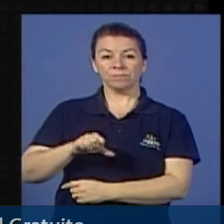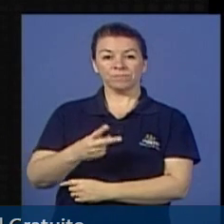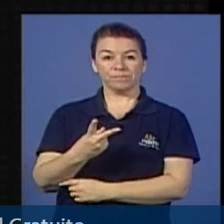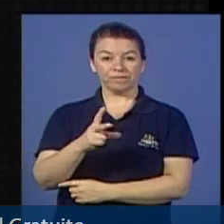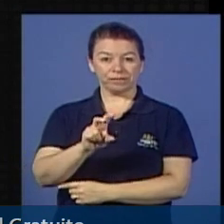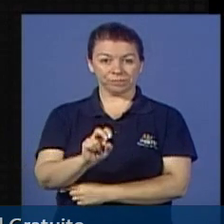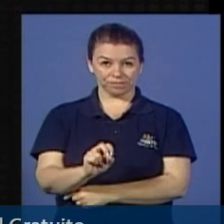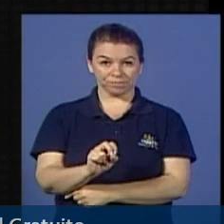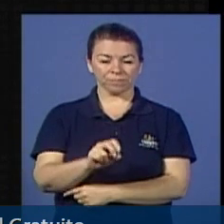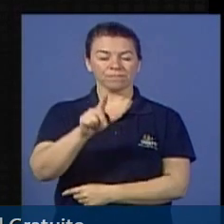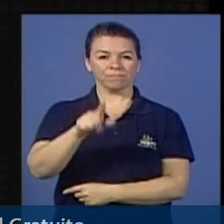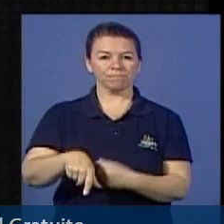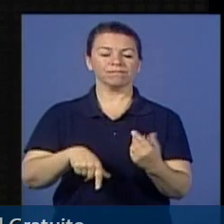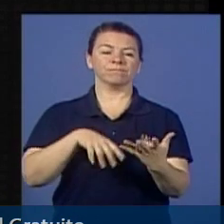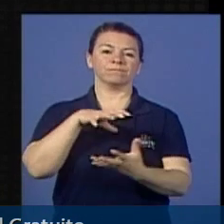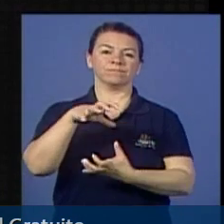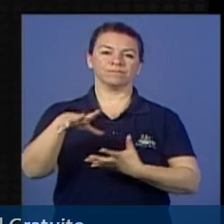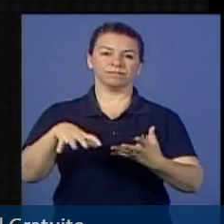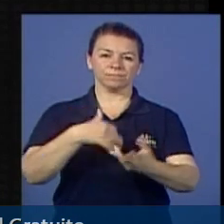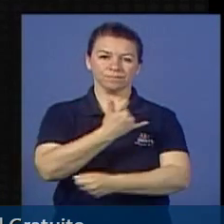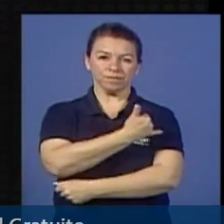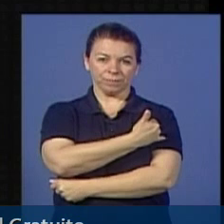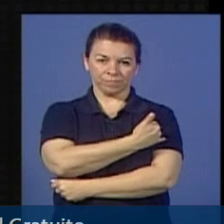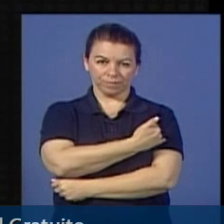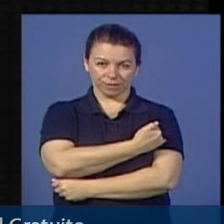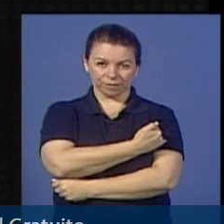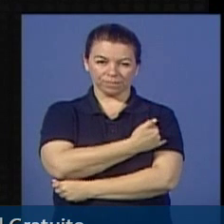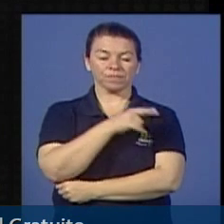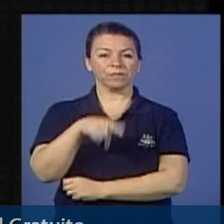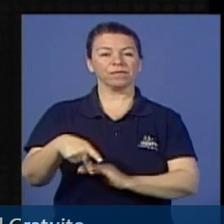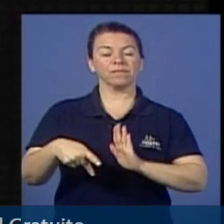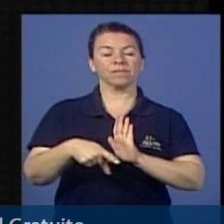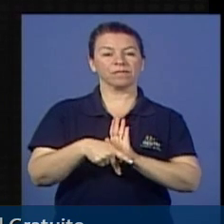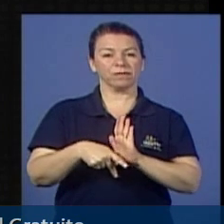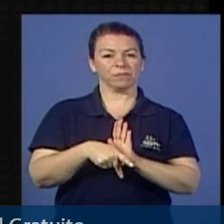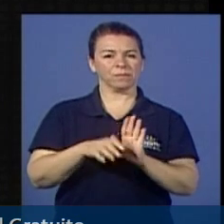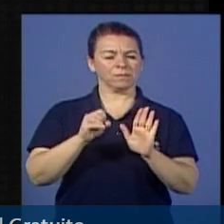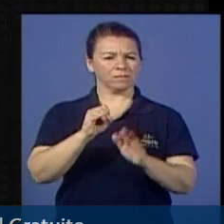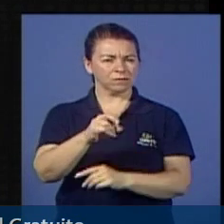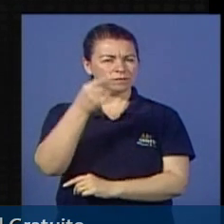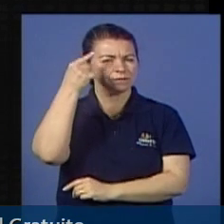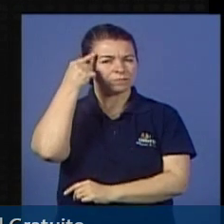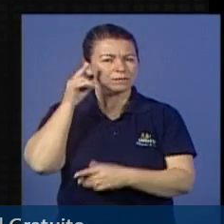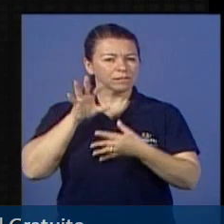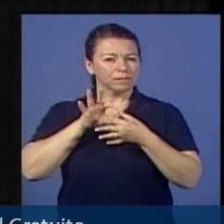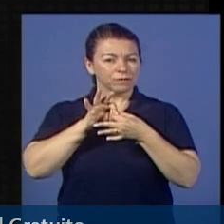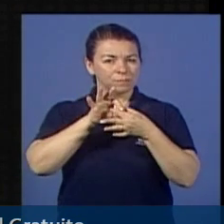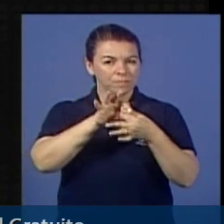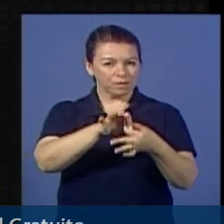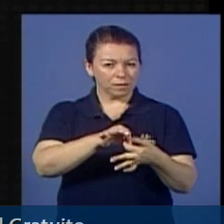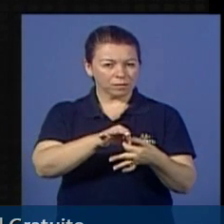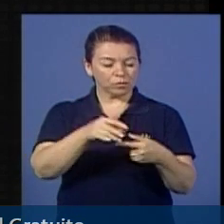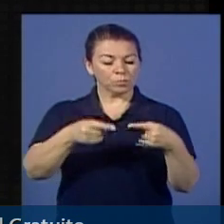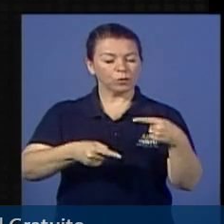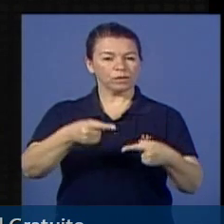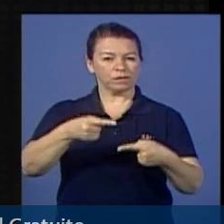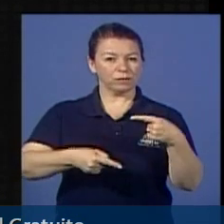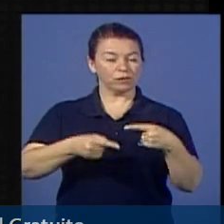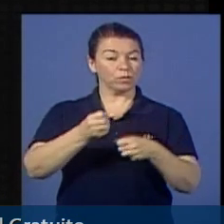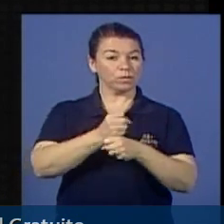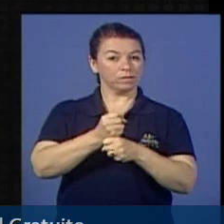integraram a revolta da vacina. A, considerando o contexto político social da época, essa